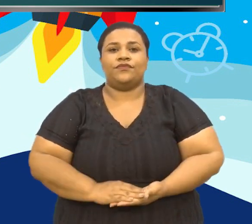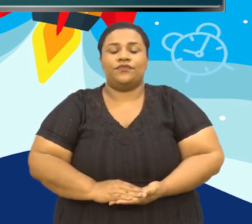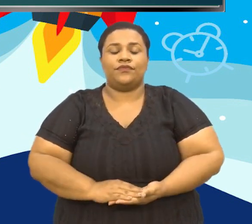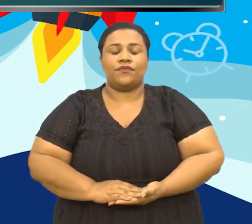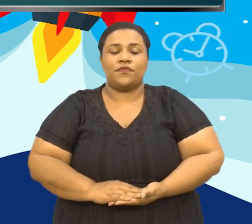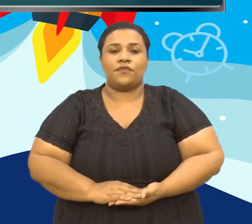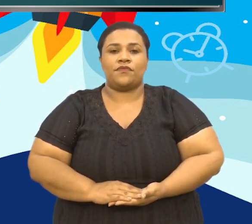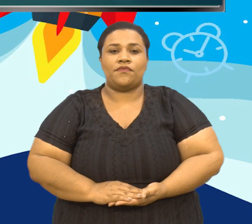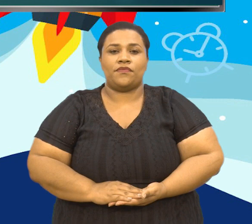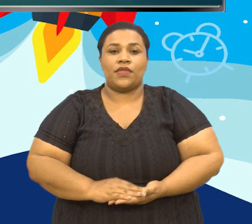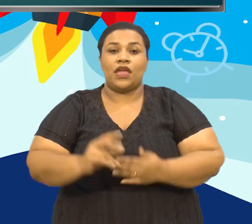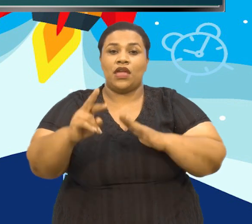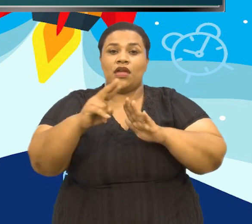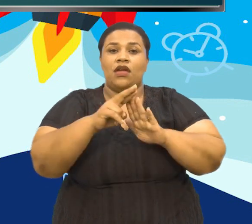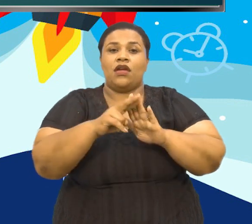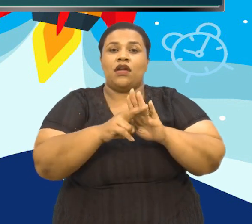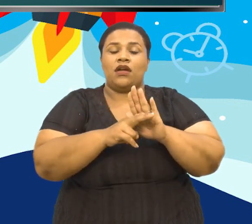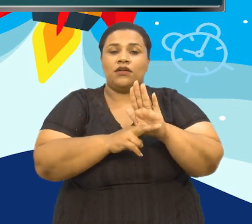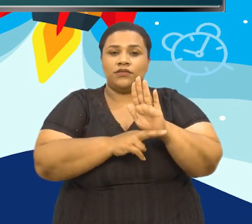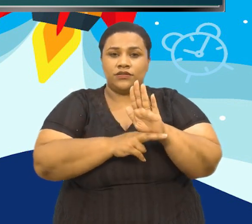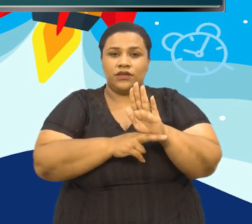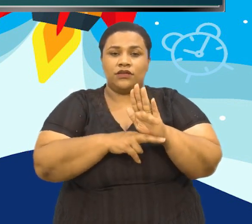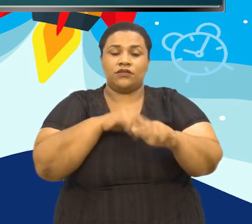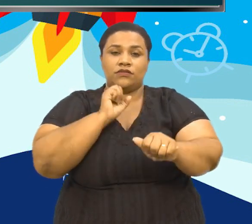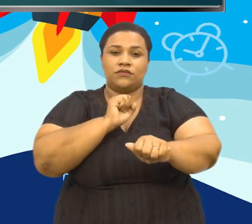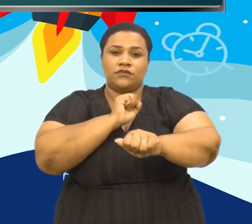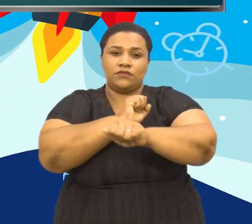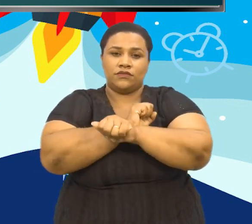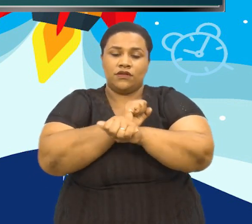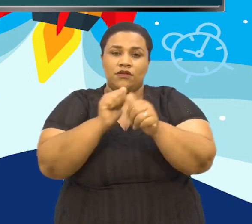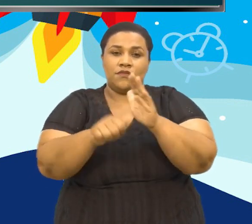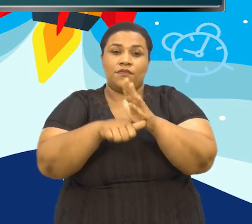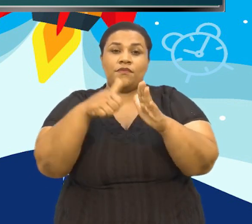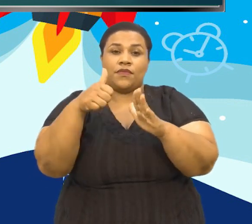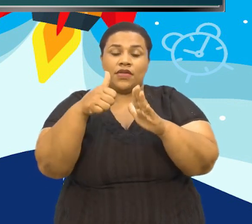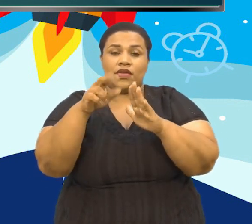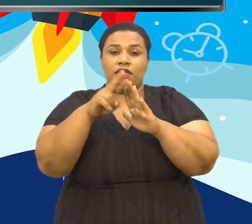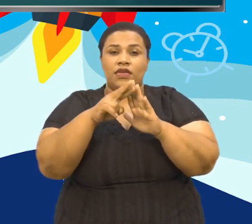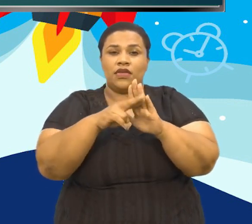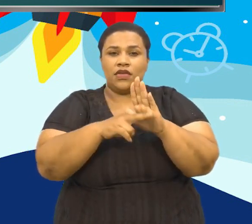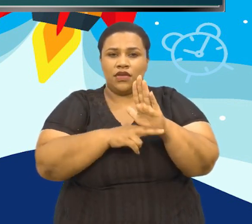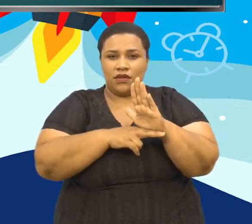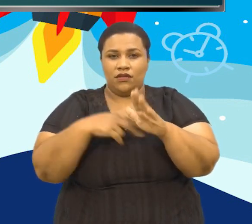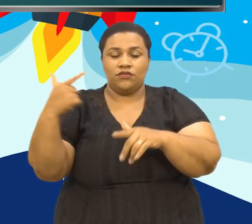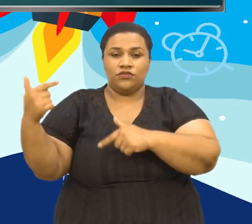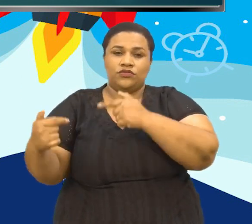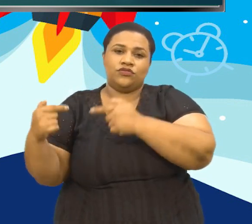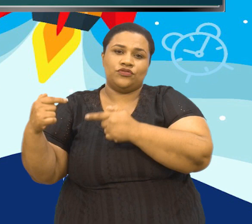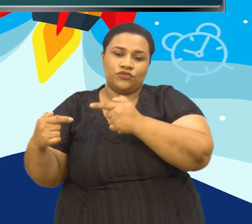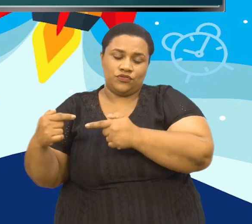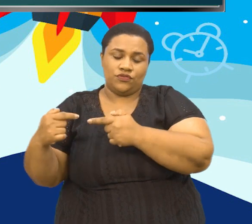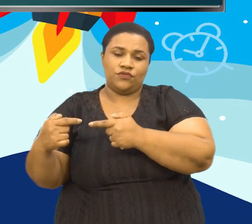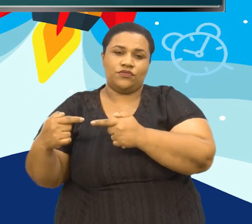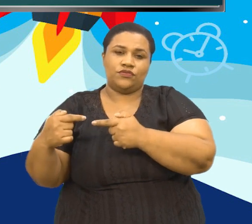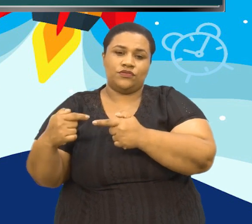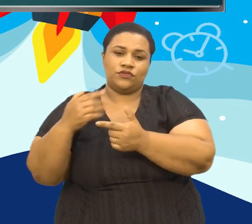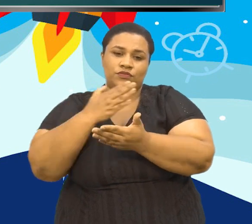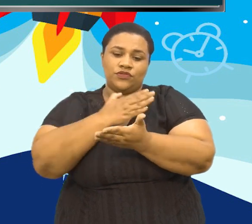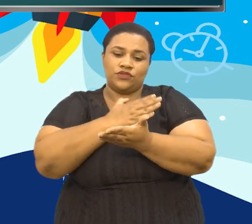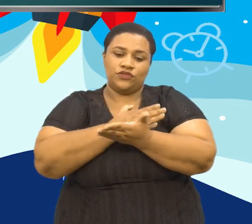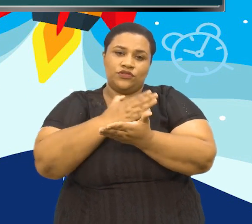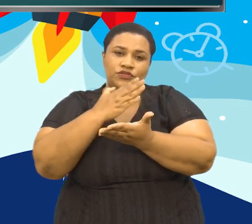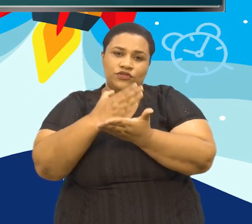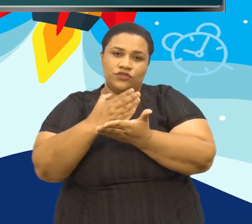texto? As regras do stop, primeiro as regras do jogo, regras de jogo, nós